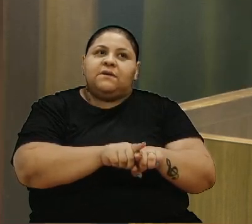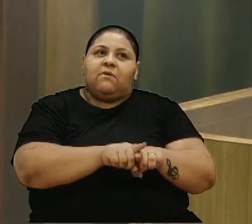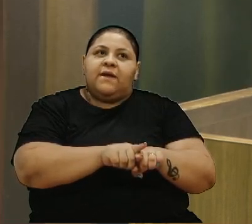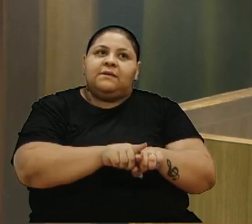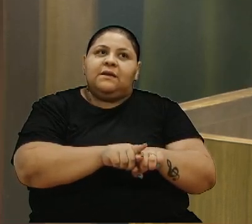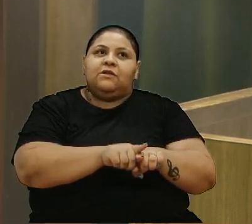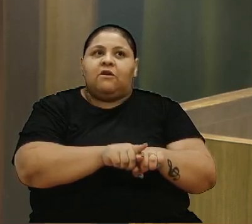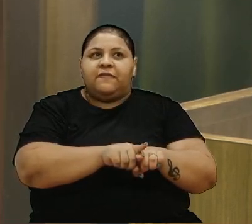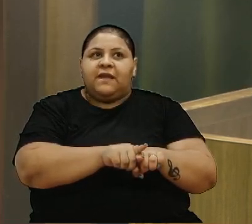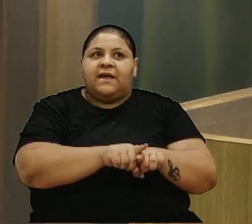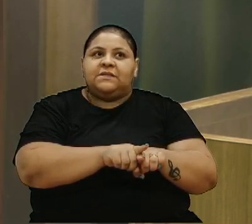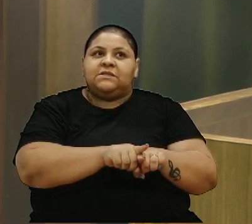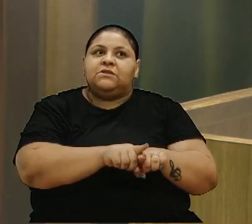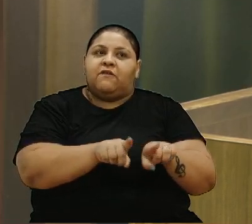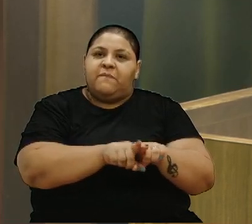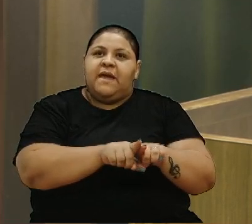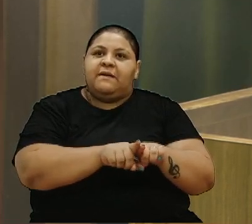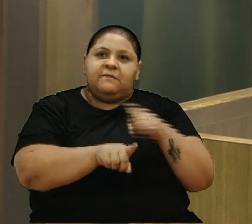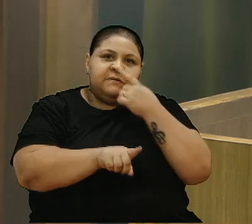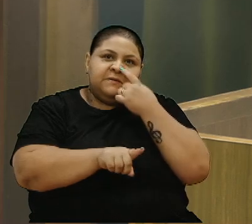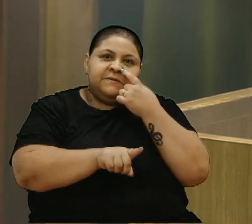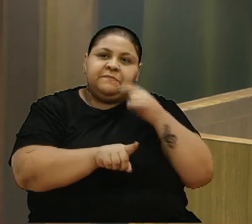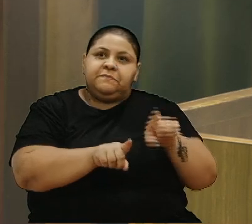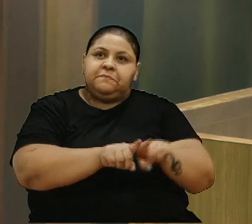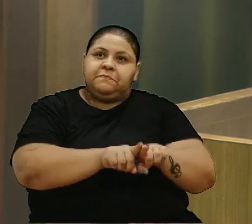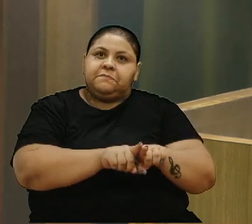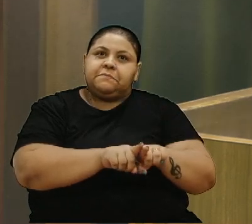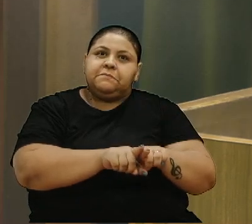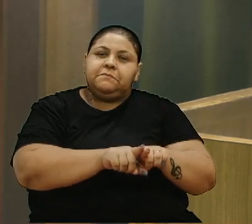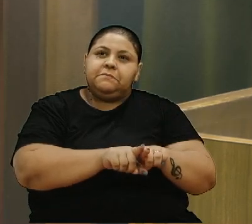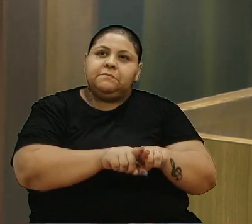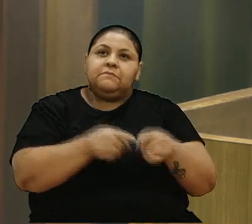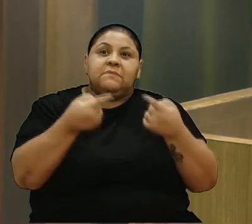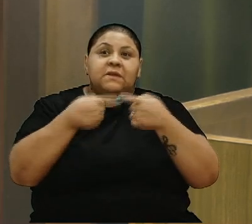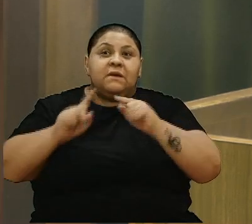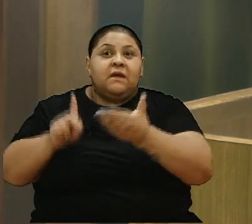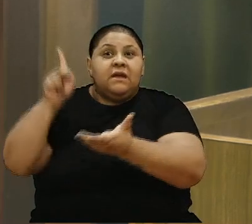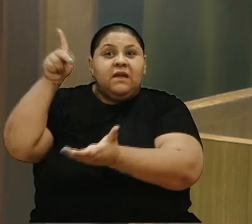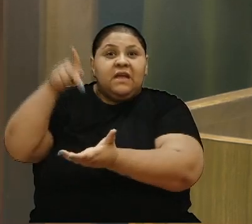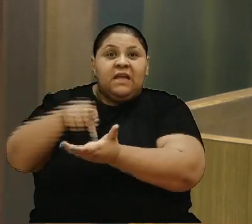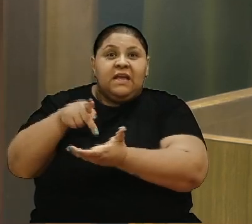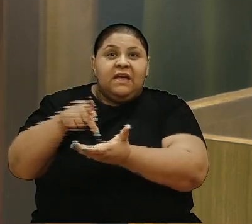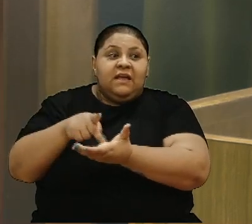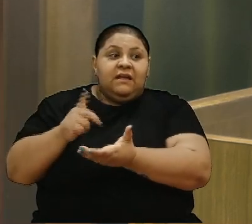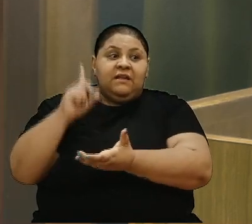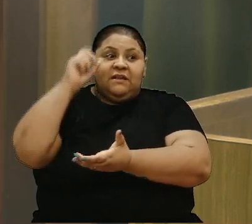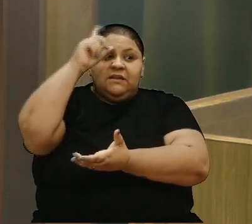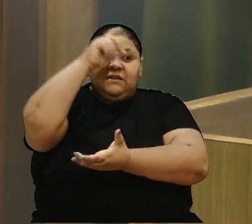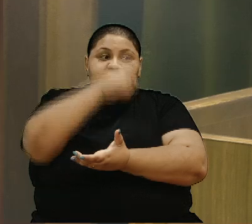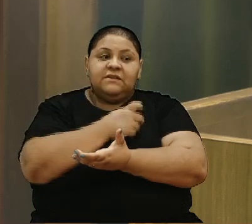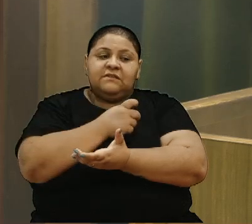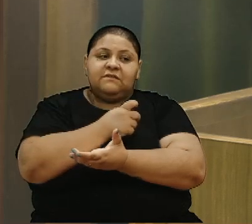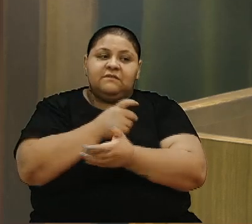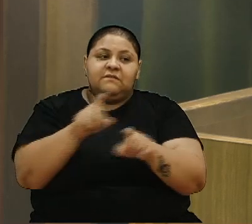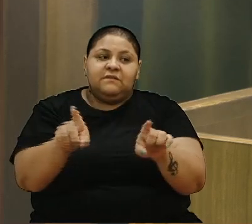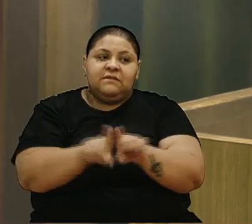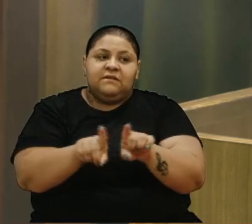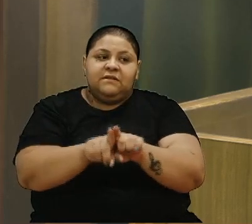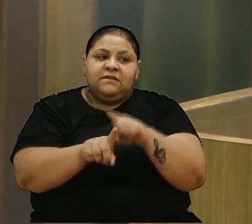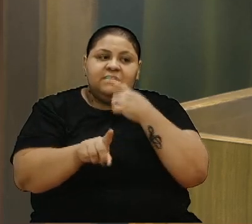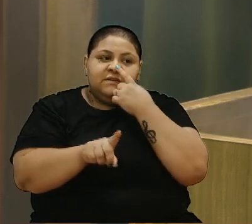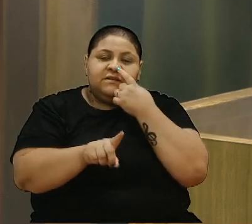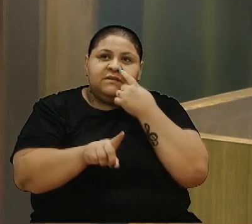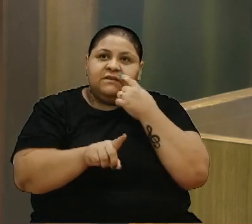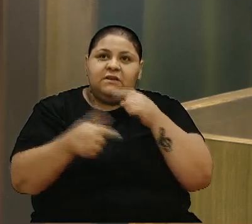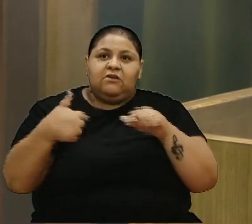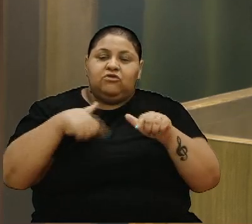Só que daí não tem escola nos bairros, né? É isso? Mas a realidade é muito dura. Eu não sou